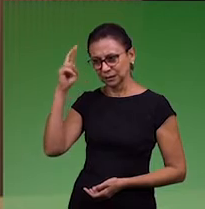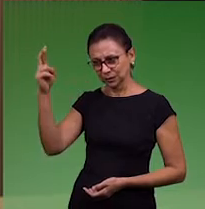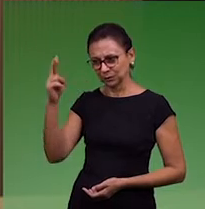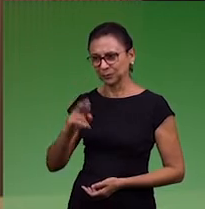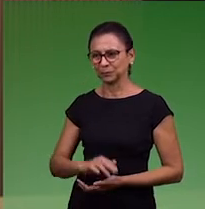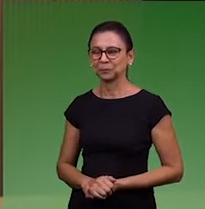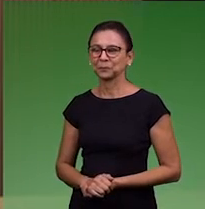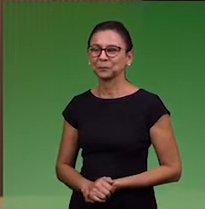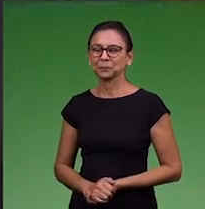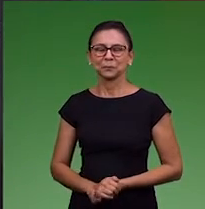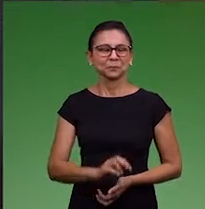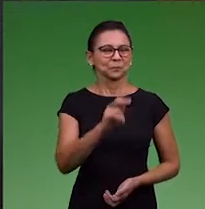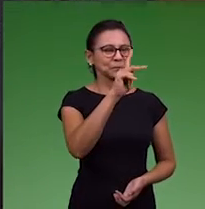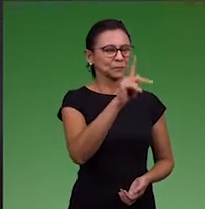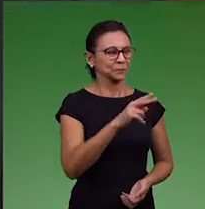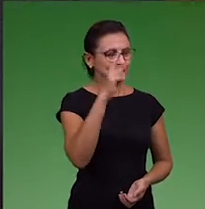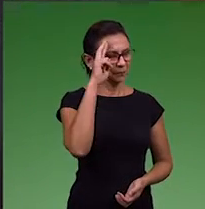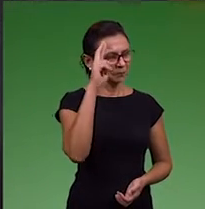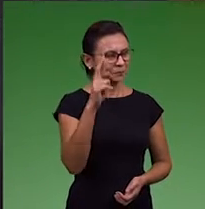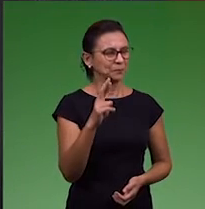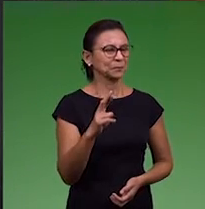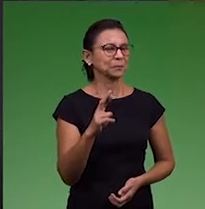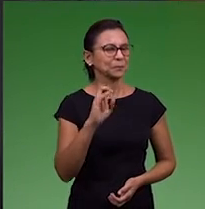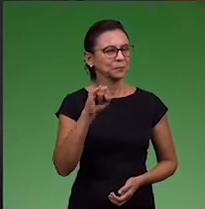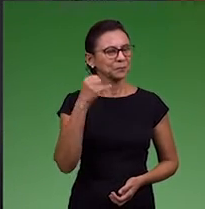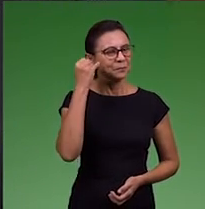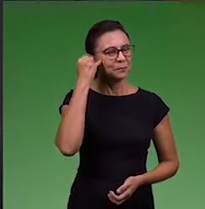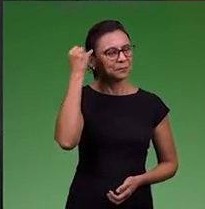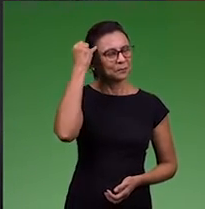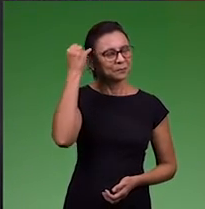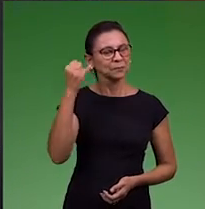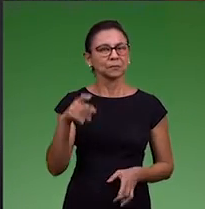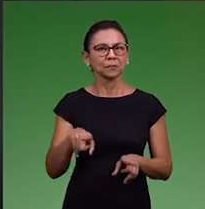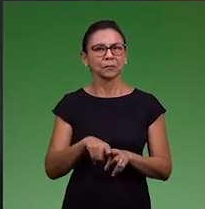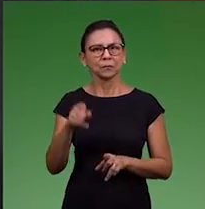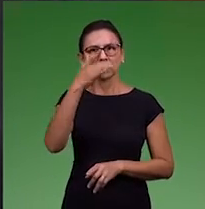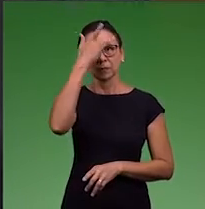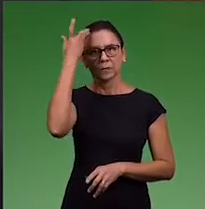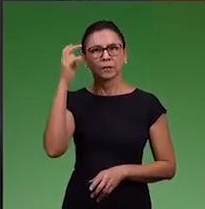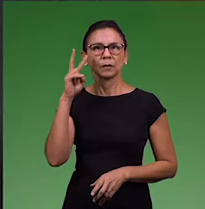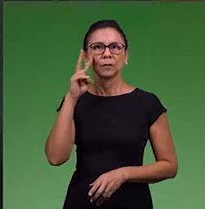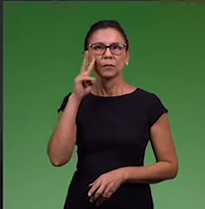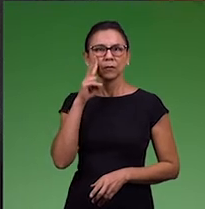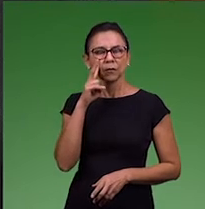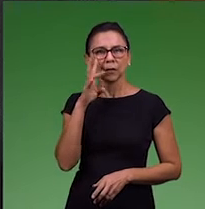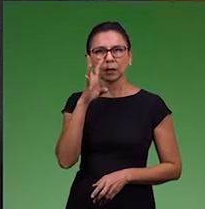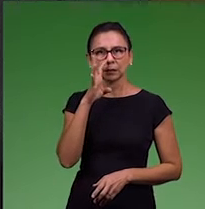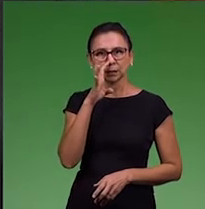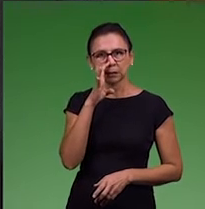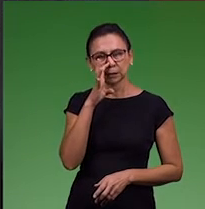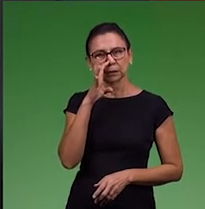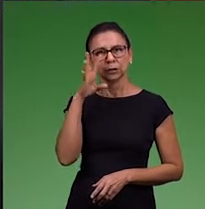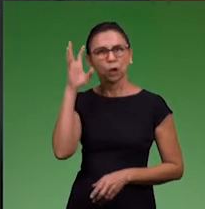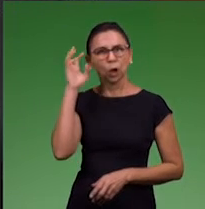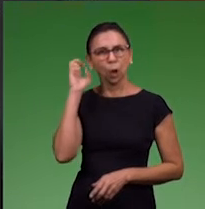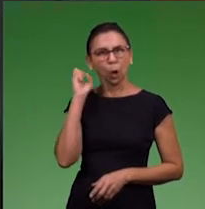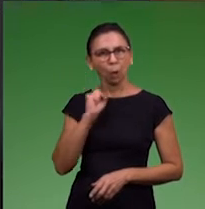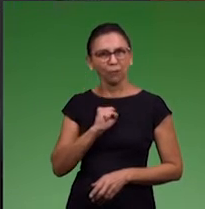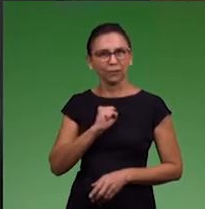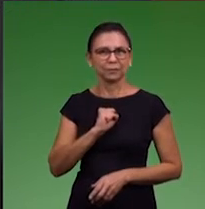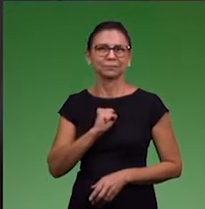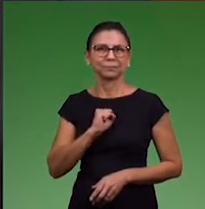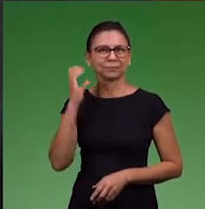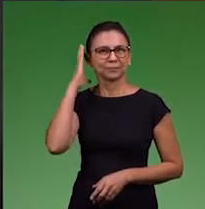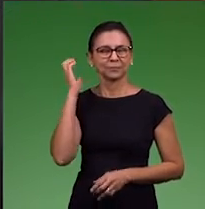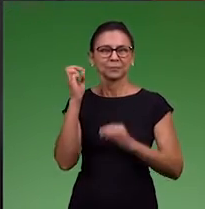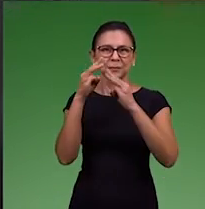mais uma vez. Paz do Senhor, Josias, paz do Senhor, os ouvintes da rádio e da TV Web Manaim. Uma alegria, podemos continuar